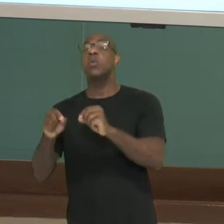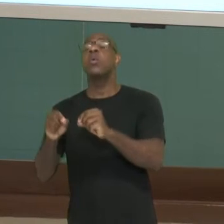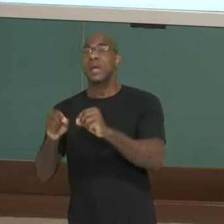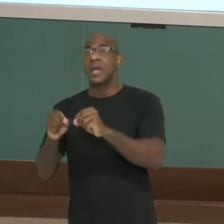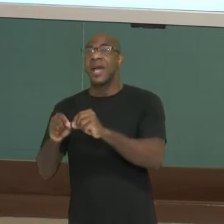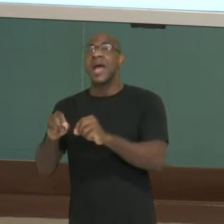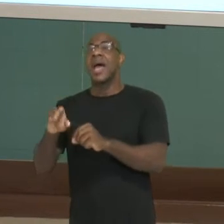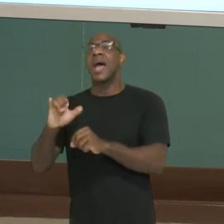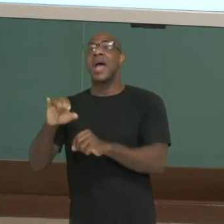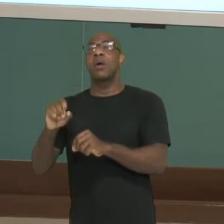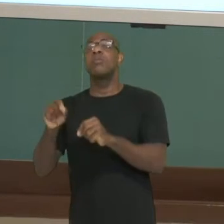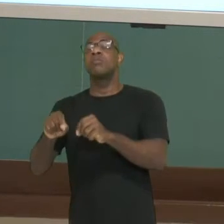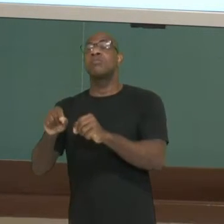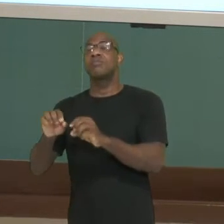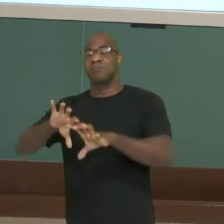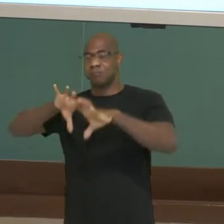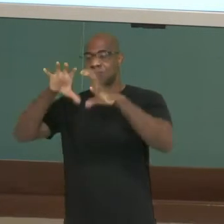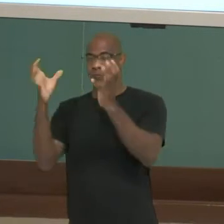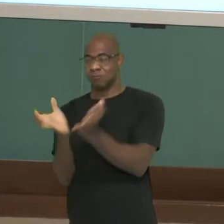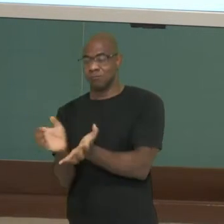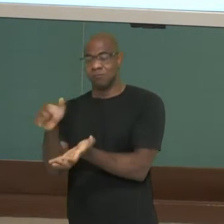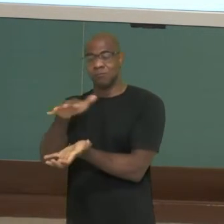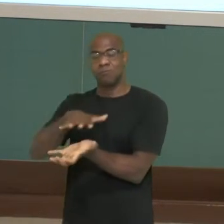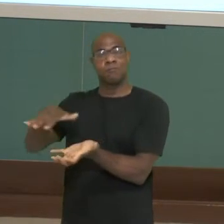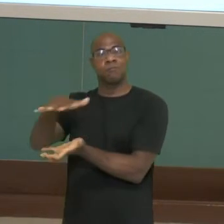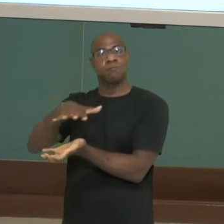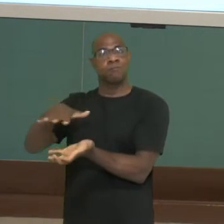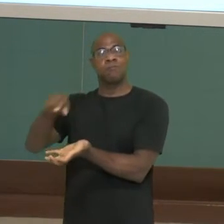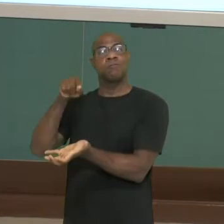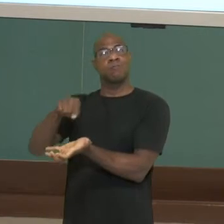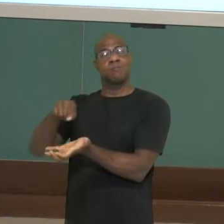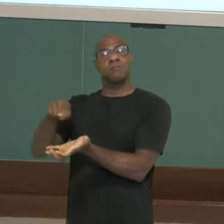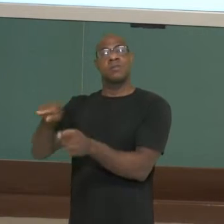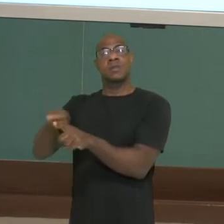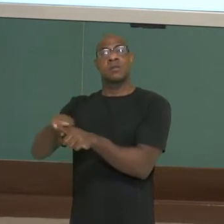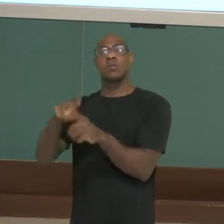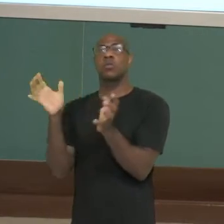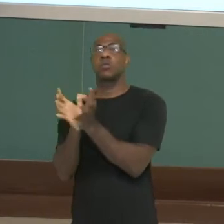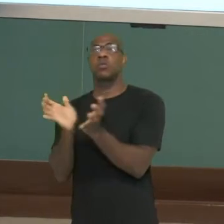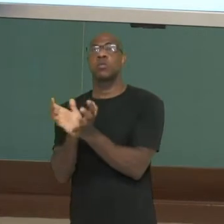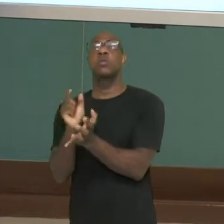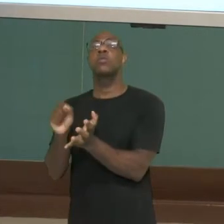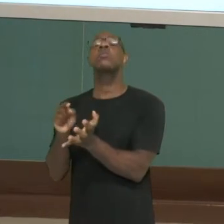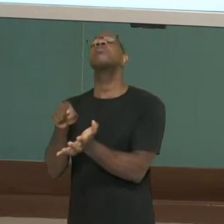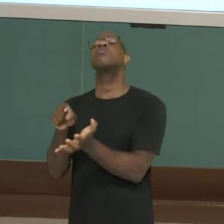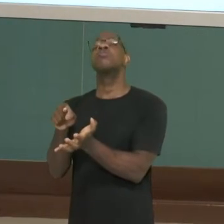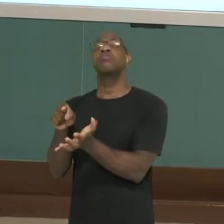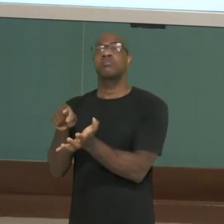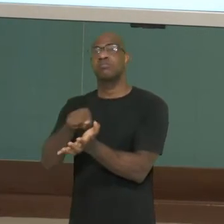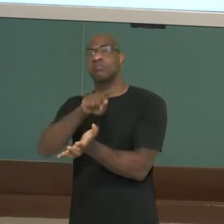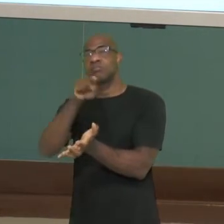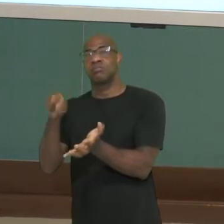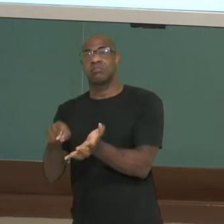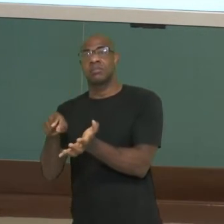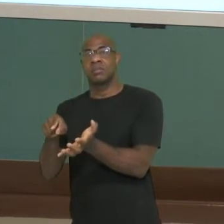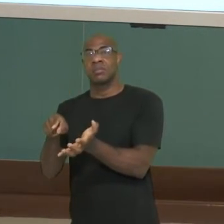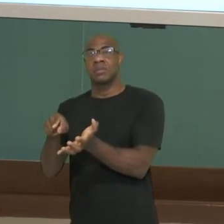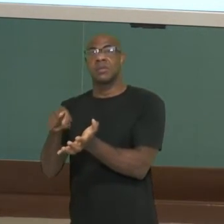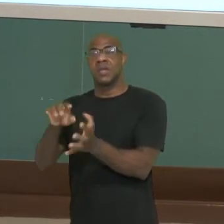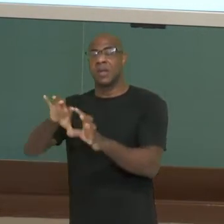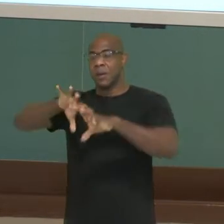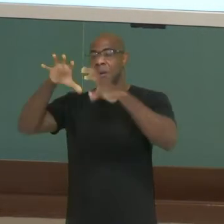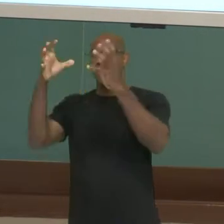ecossistema. E esse ecossistema fará parte do grupo maior, que se chama biosfera.